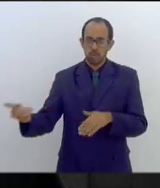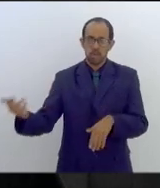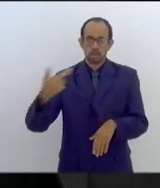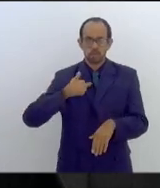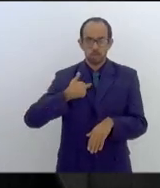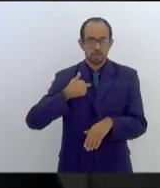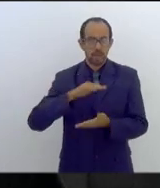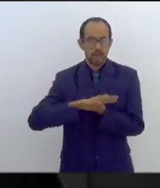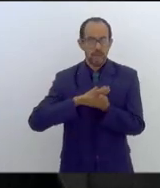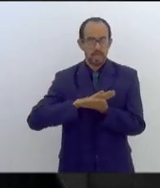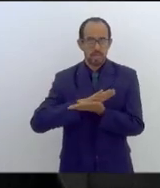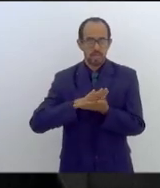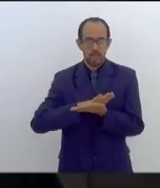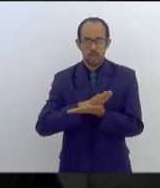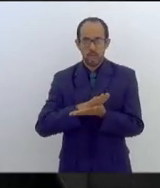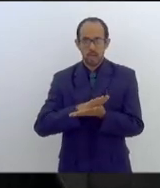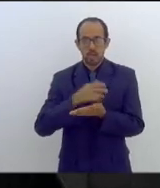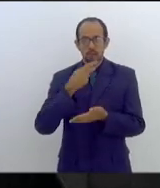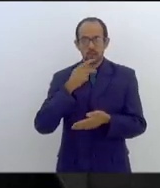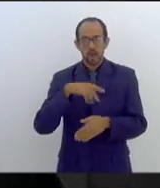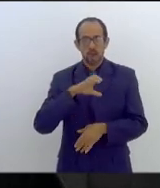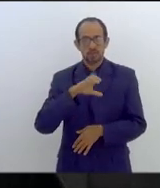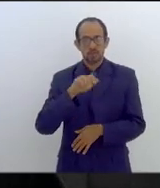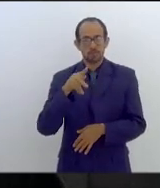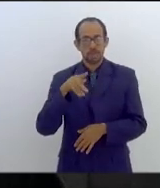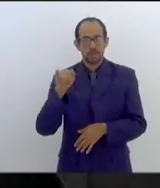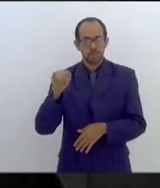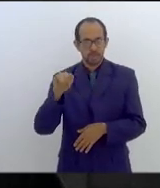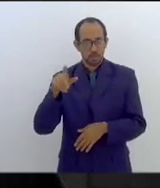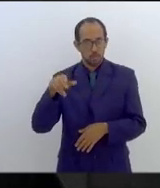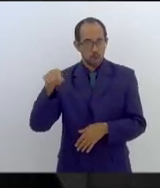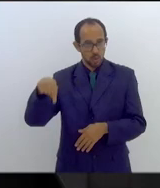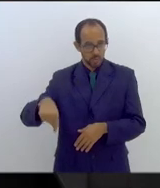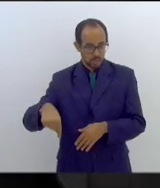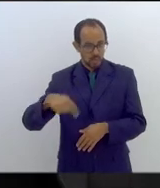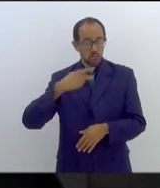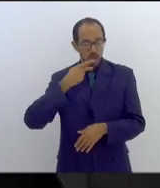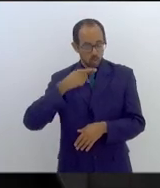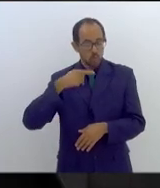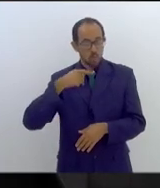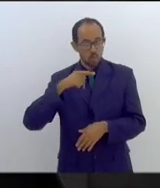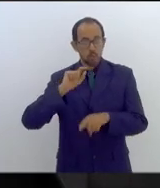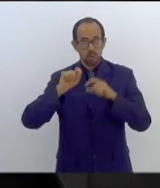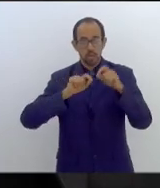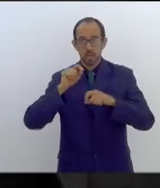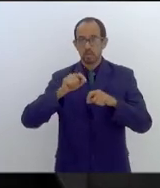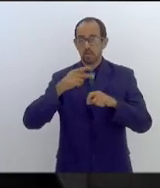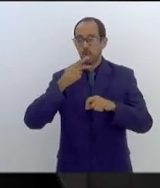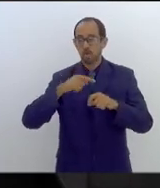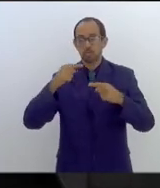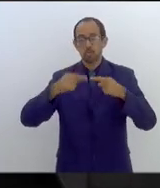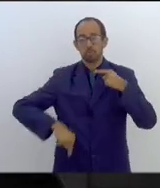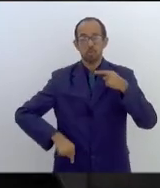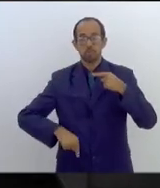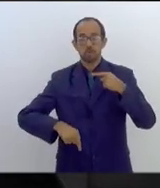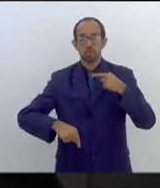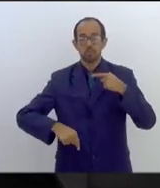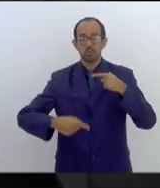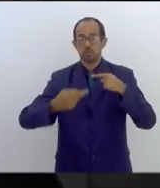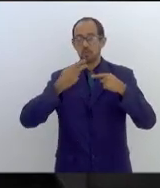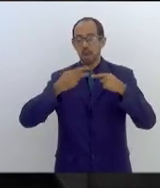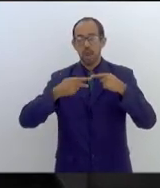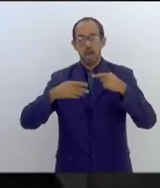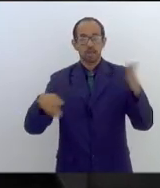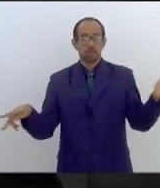pasta, chegam a dizer em CPIs, como disse aqui diante de nós, Marta, que se declarava impedido de tratar de questões da sua